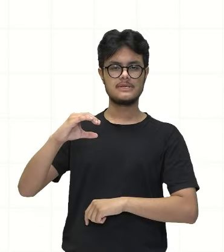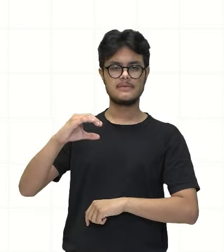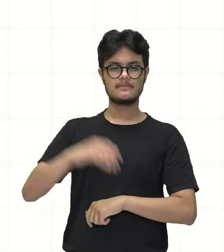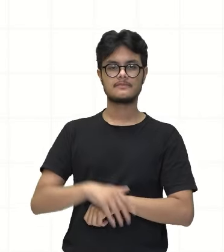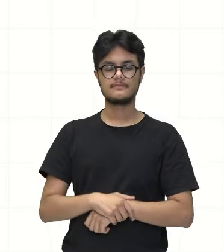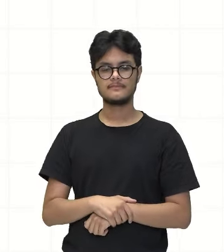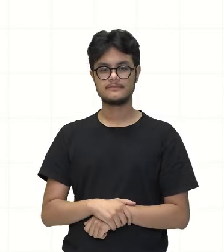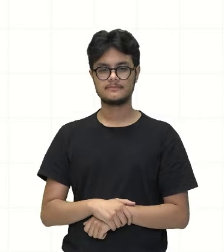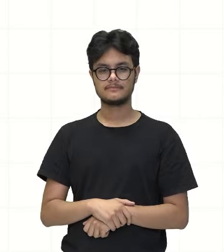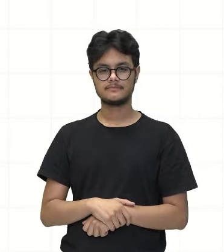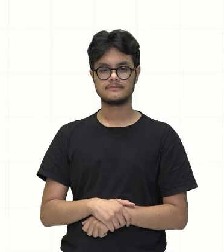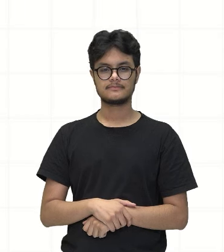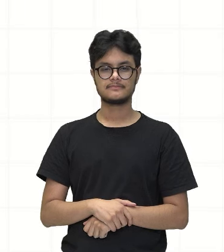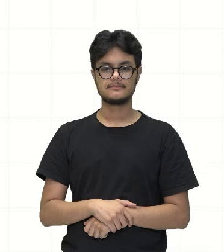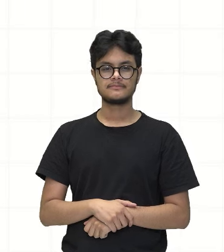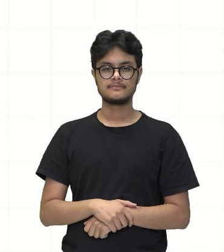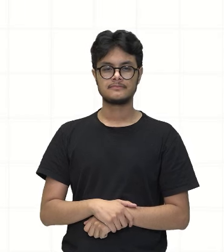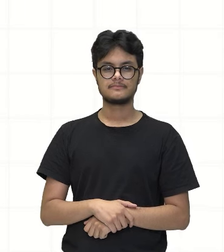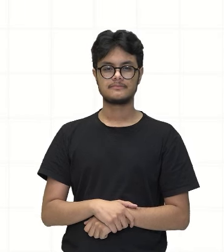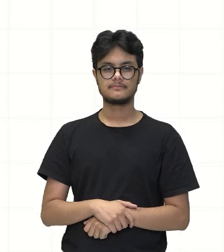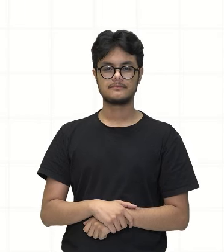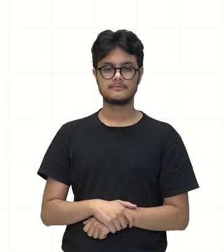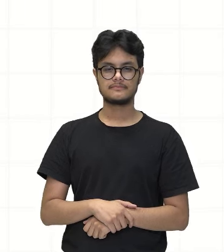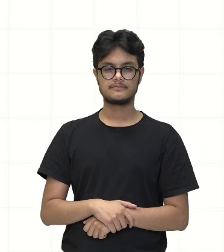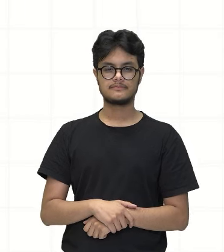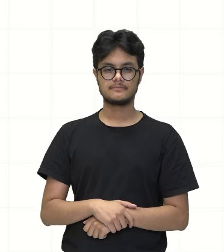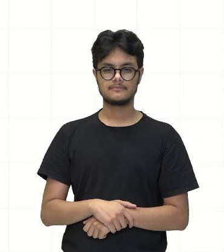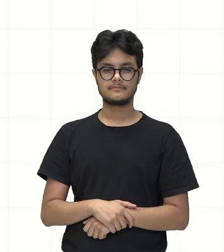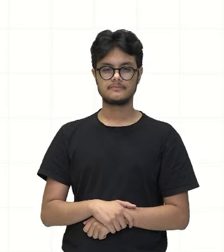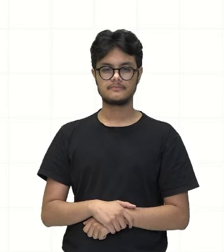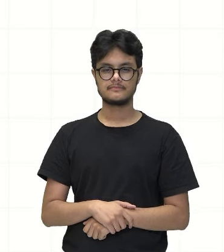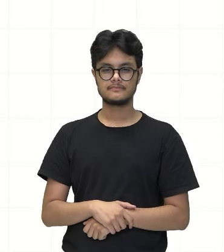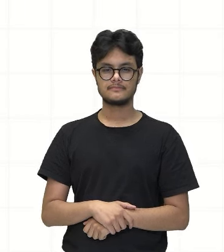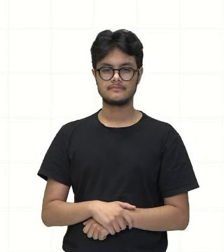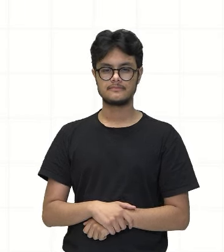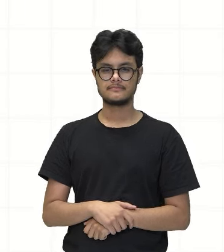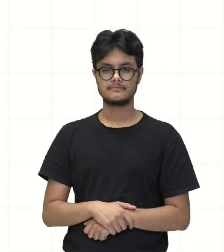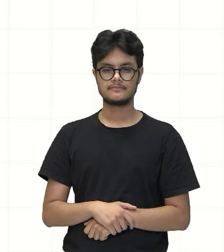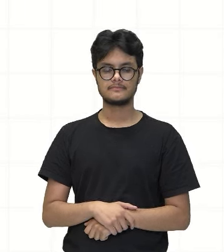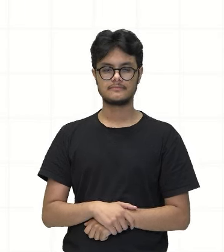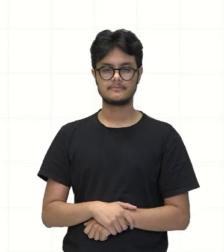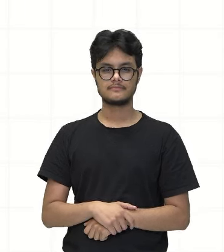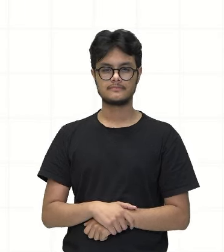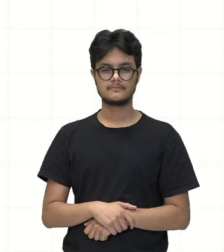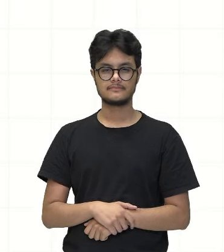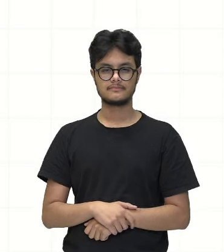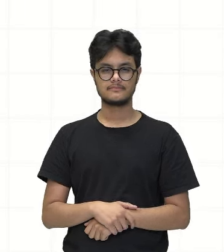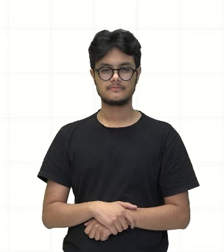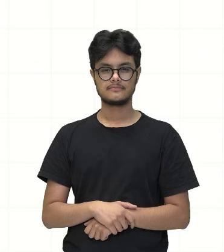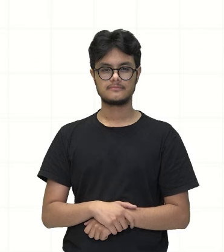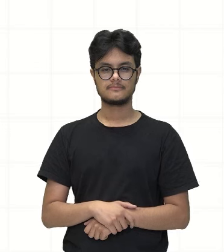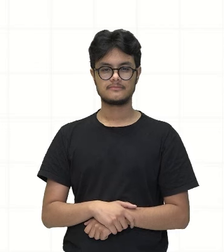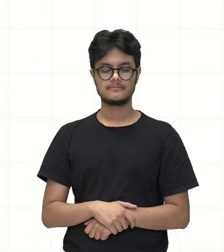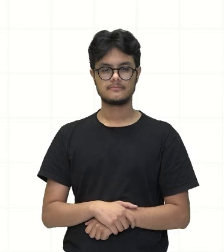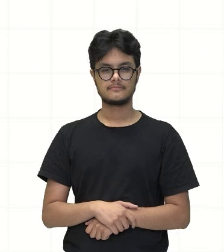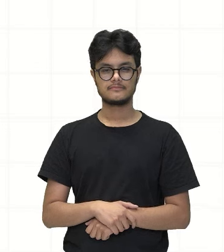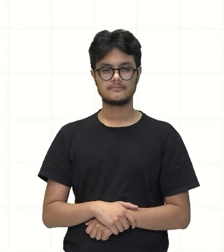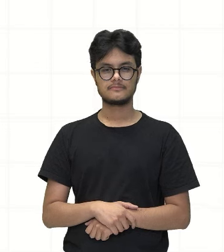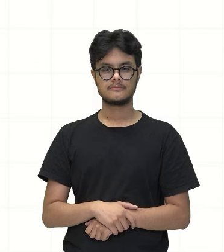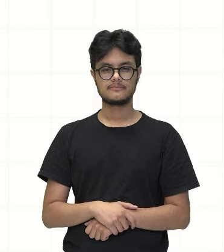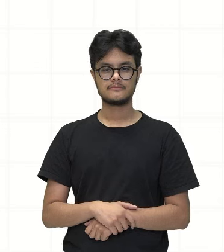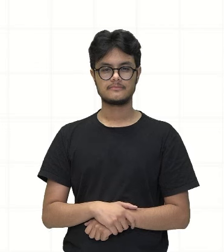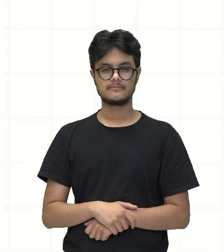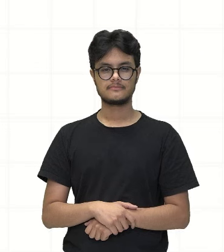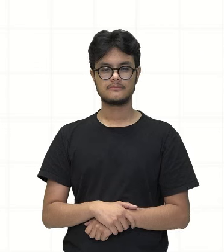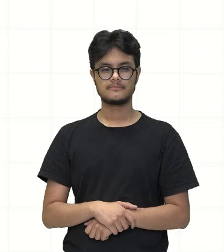aqui, C minúsculo. Então, a gente põe aqui um C só para a gente identificar as medidas, né? Aí aqui também já